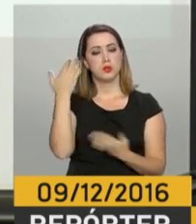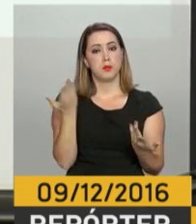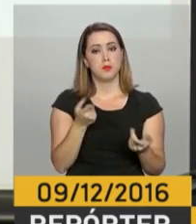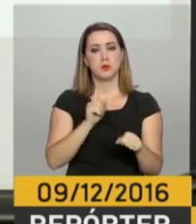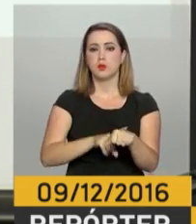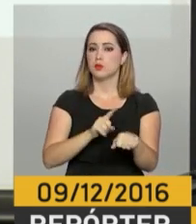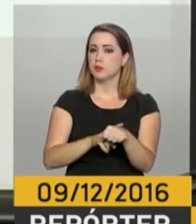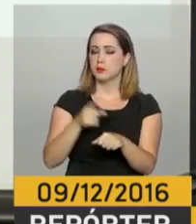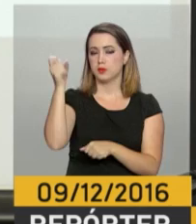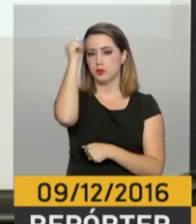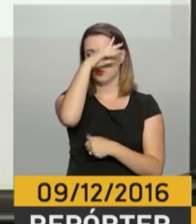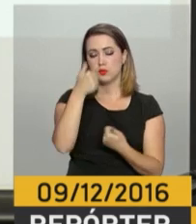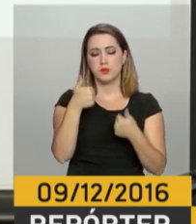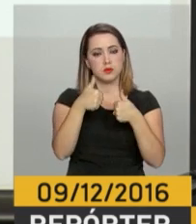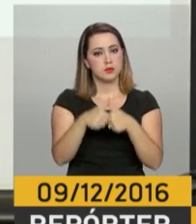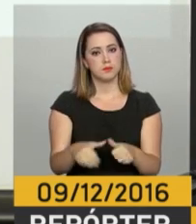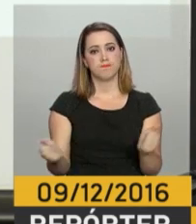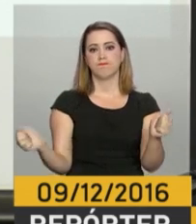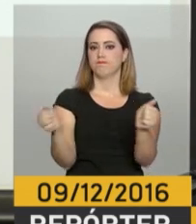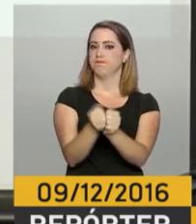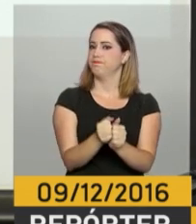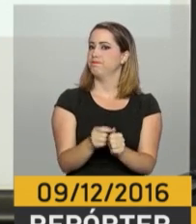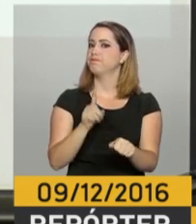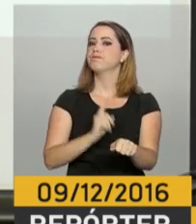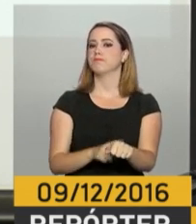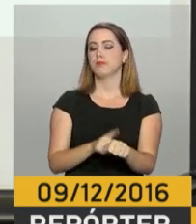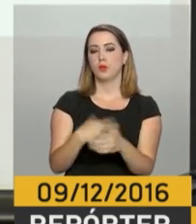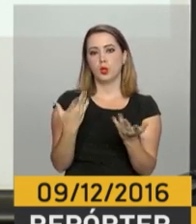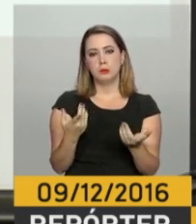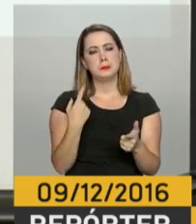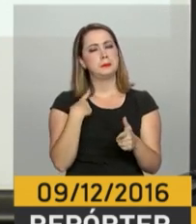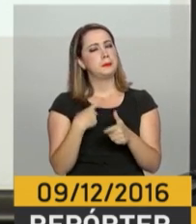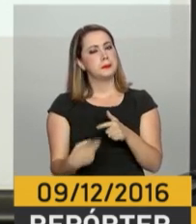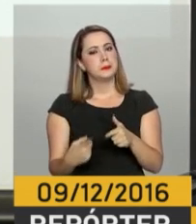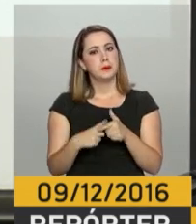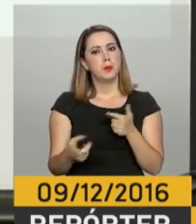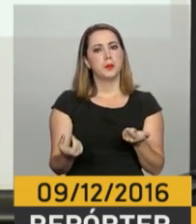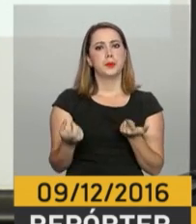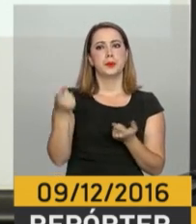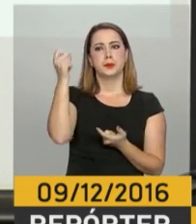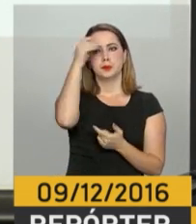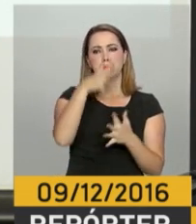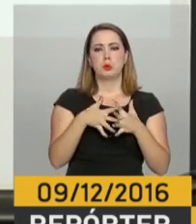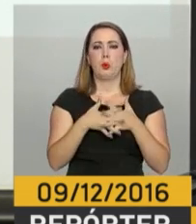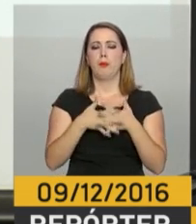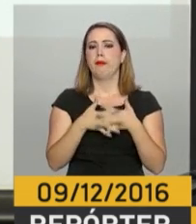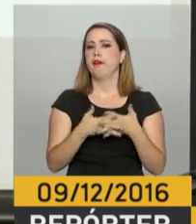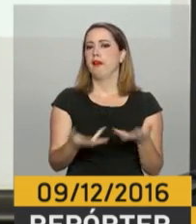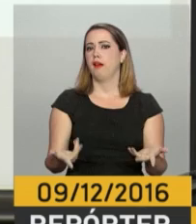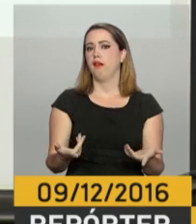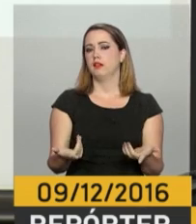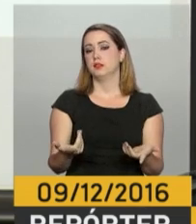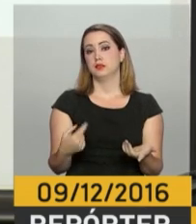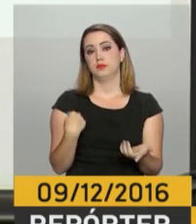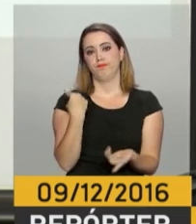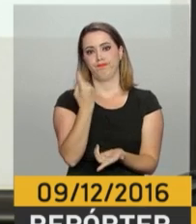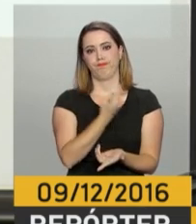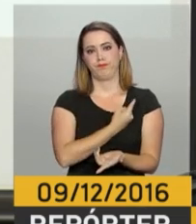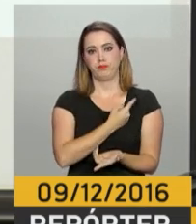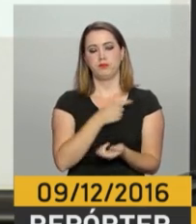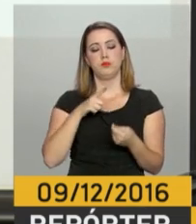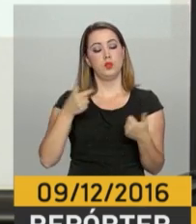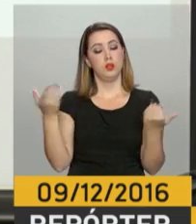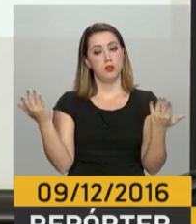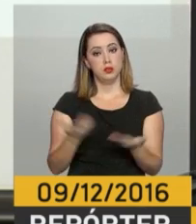atravessamos, a qual estamos atravessando. Uma situação complicada, uma situação recessiva, que nós